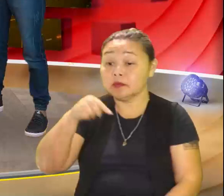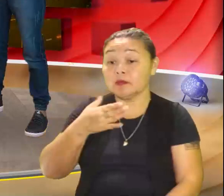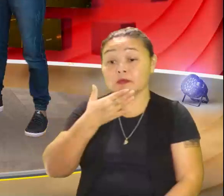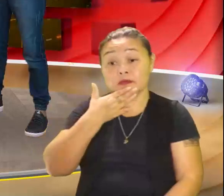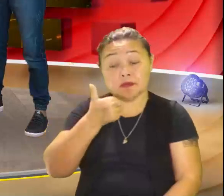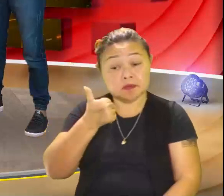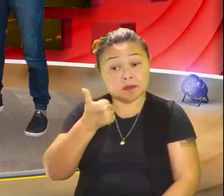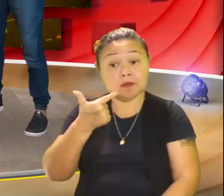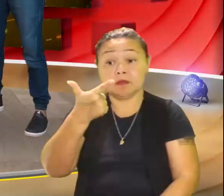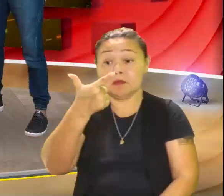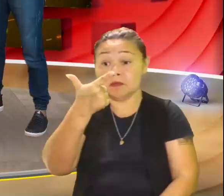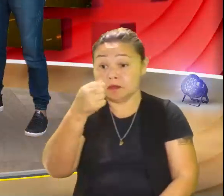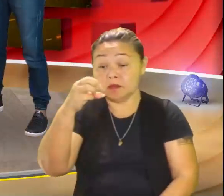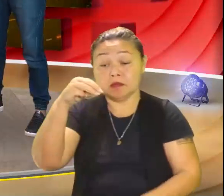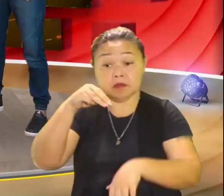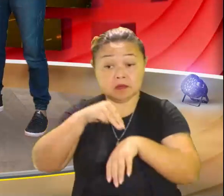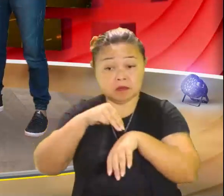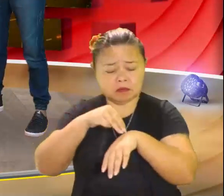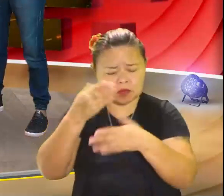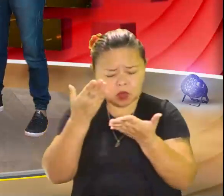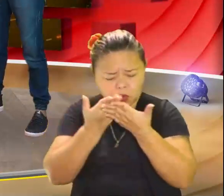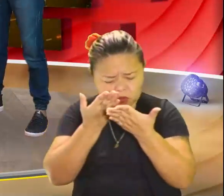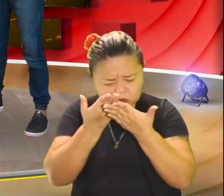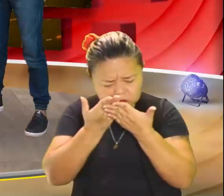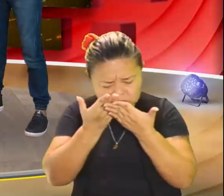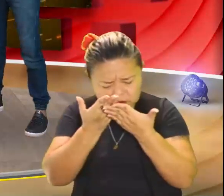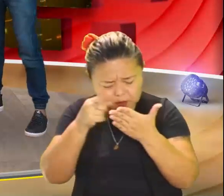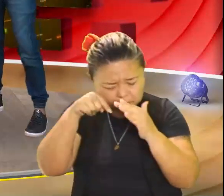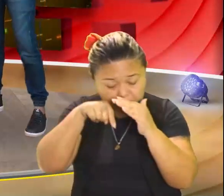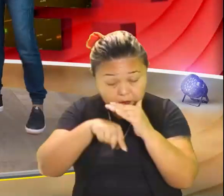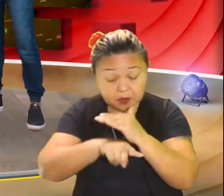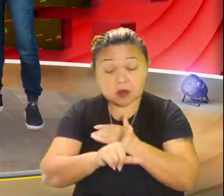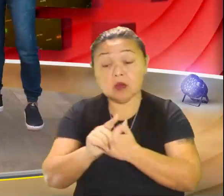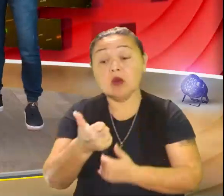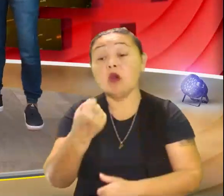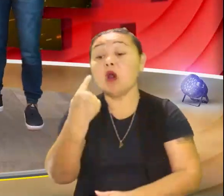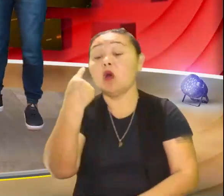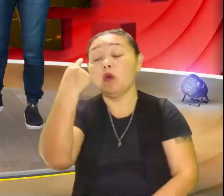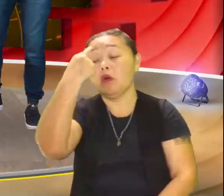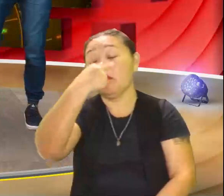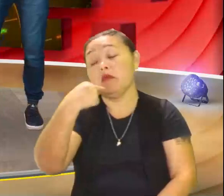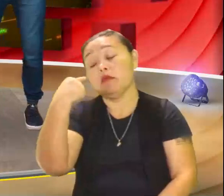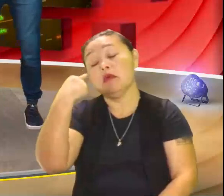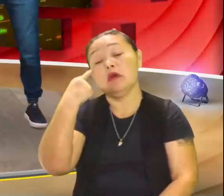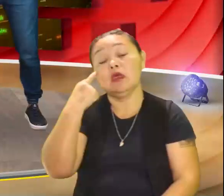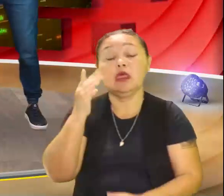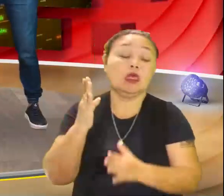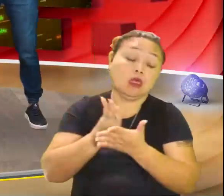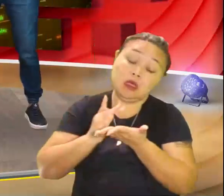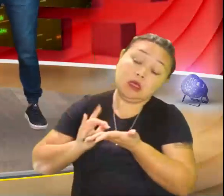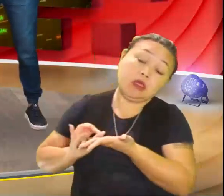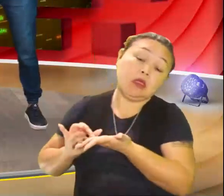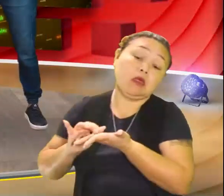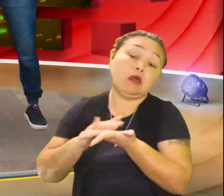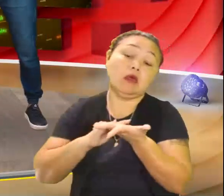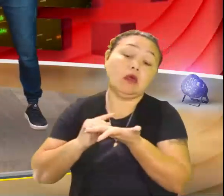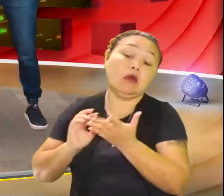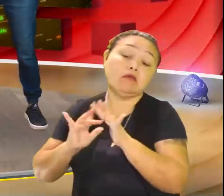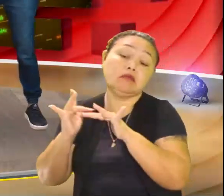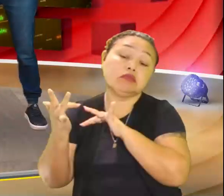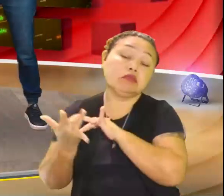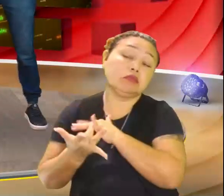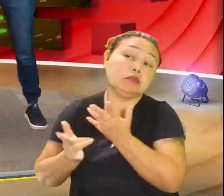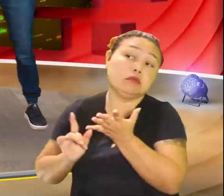É melhor 20 minutos bem estudados, bem aproveitados, do que 1 hora ali se distraindo, mexendo em